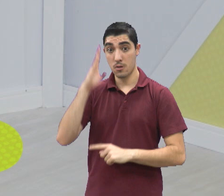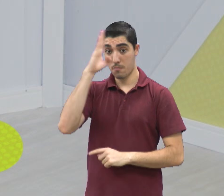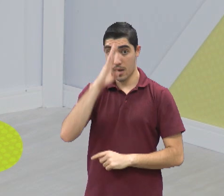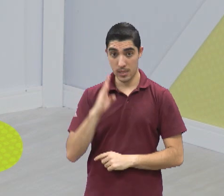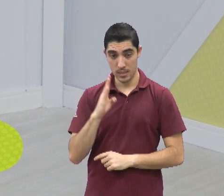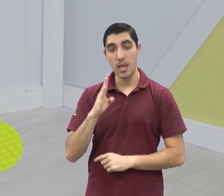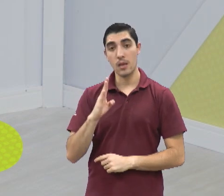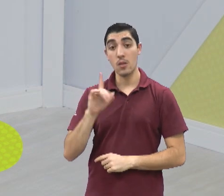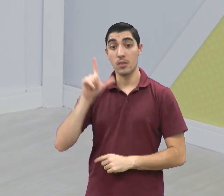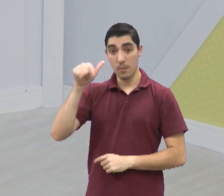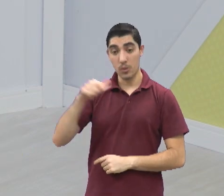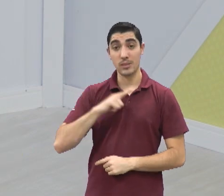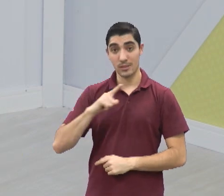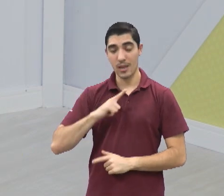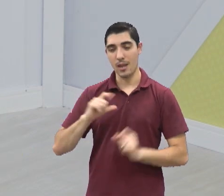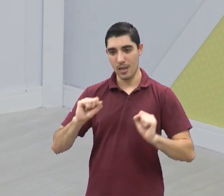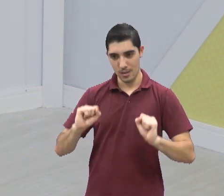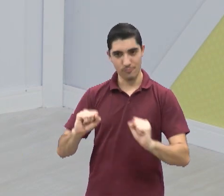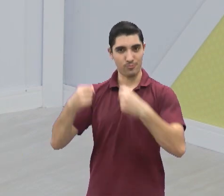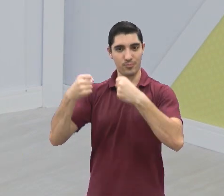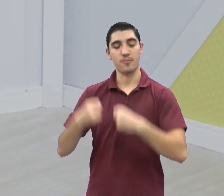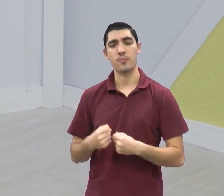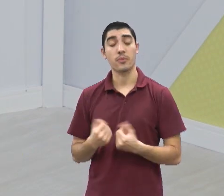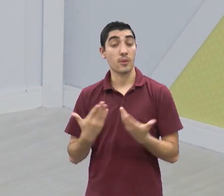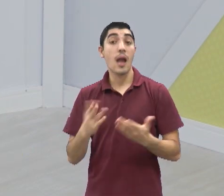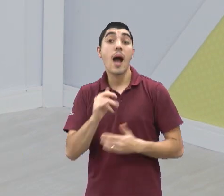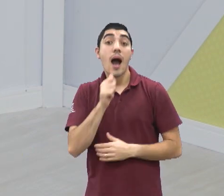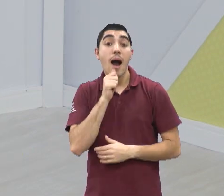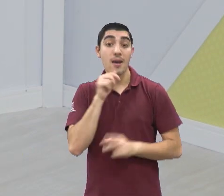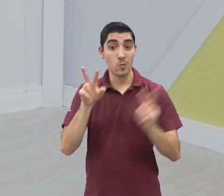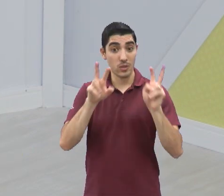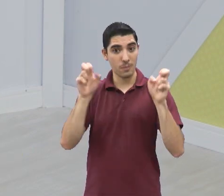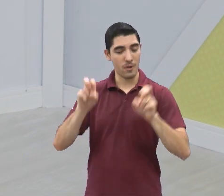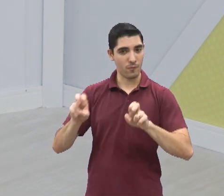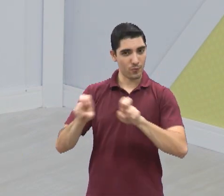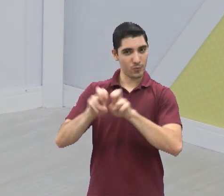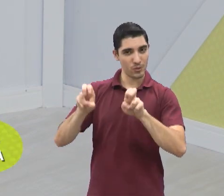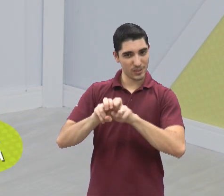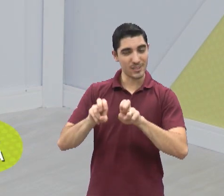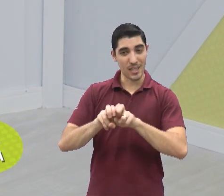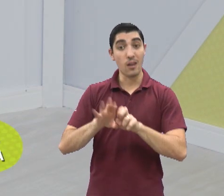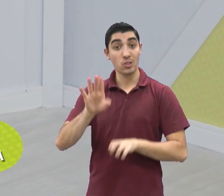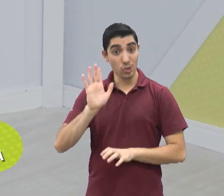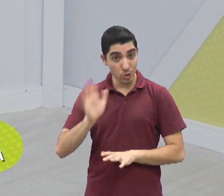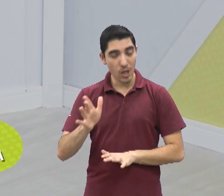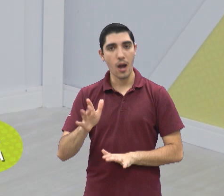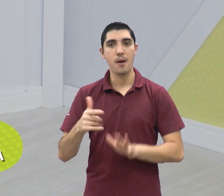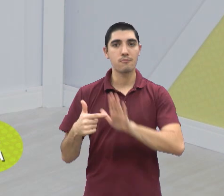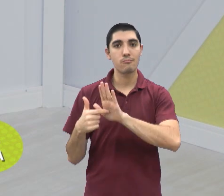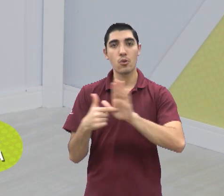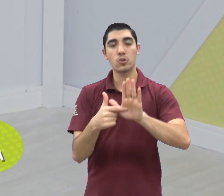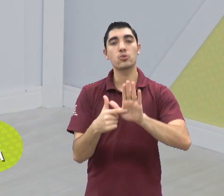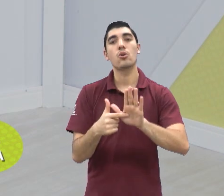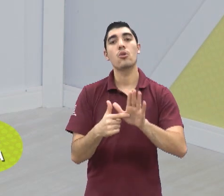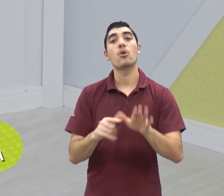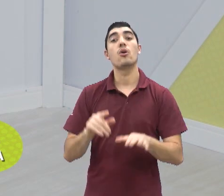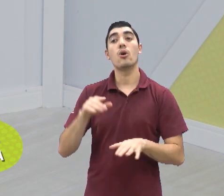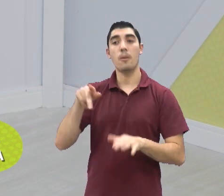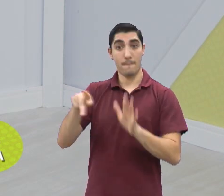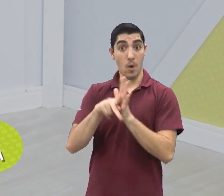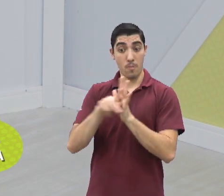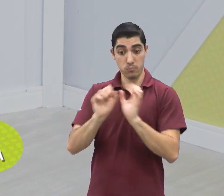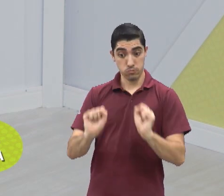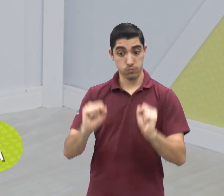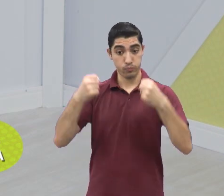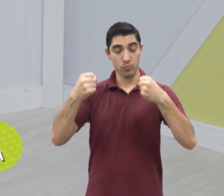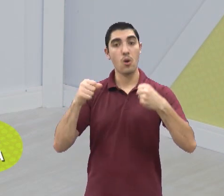de oitavas de final. Brunão, ainda no assunto futsal, olha só, foram definidos os sorteios dos confrontos das oitavas de final